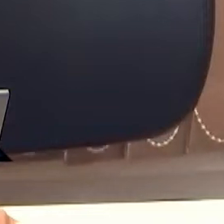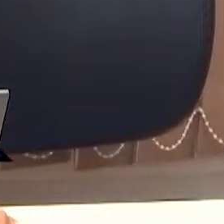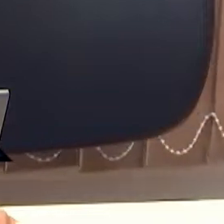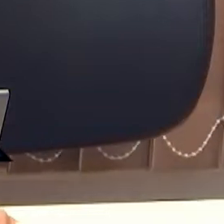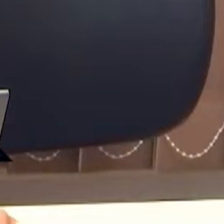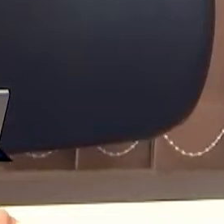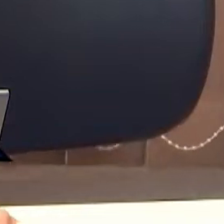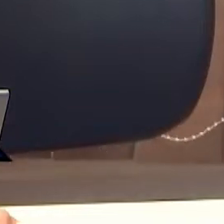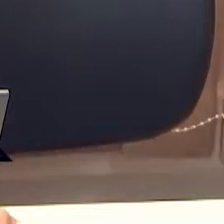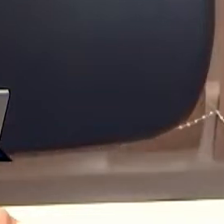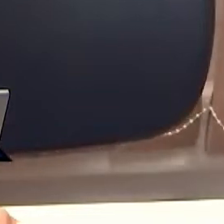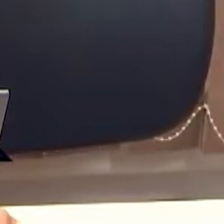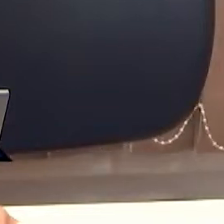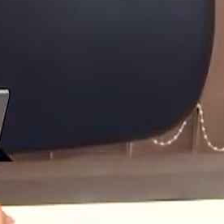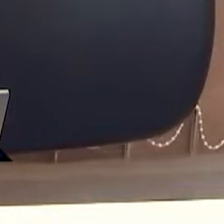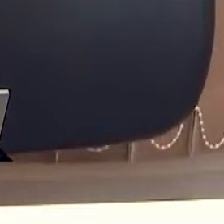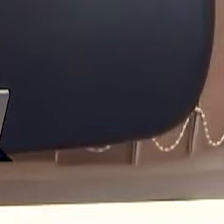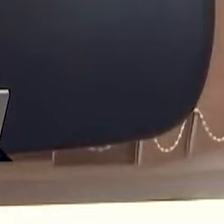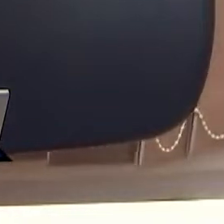3736-1710.